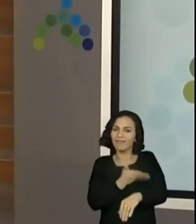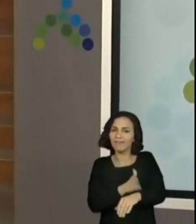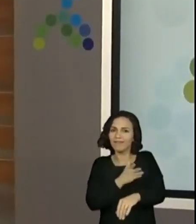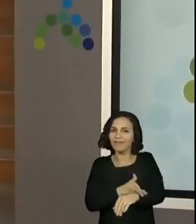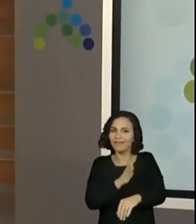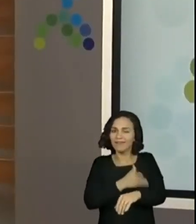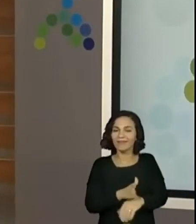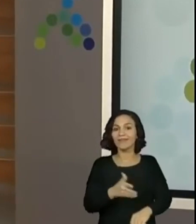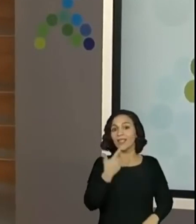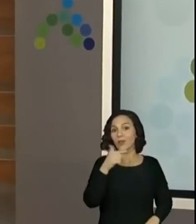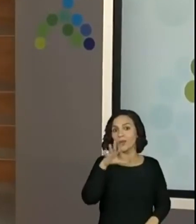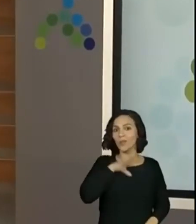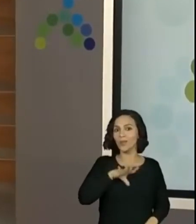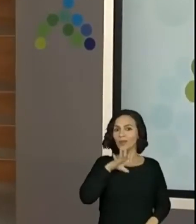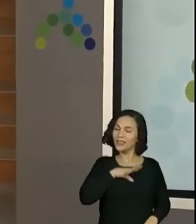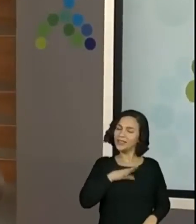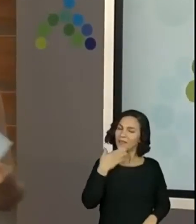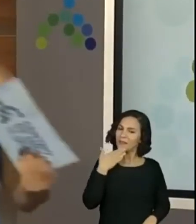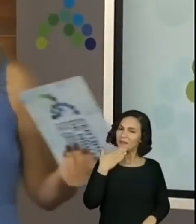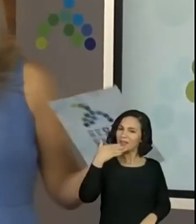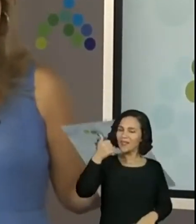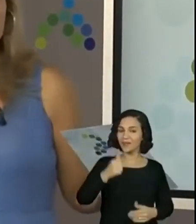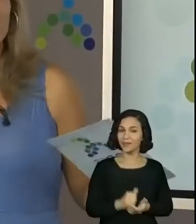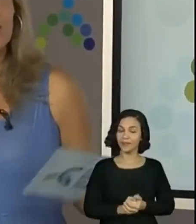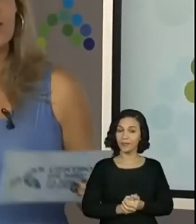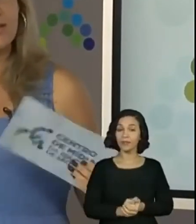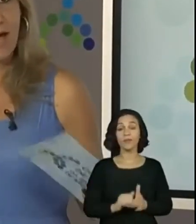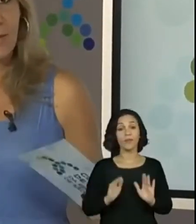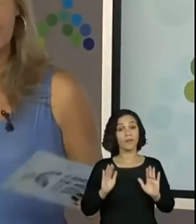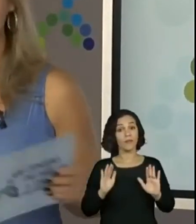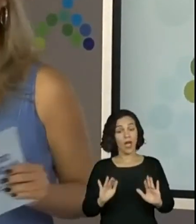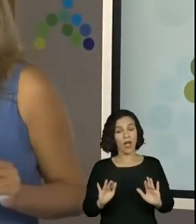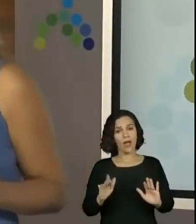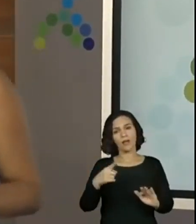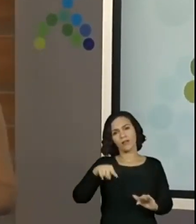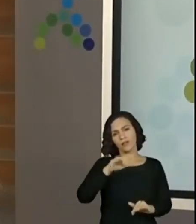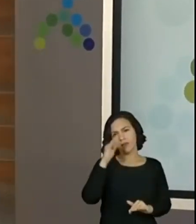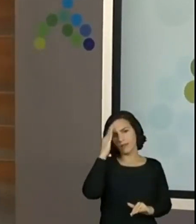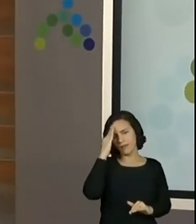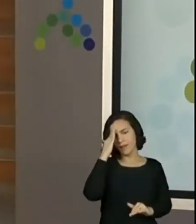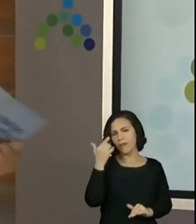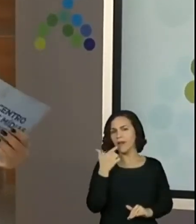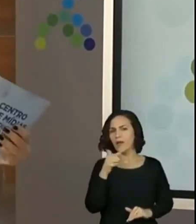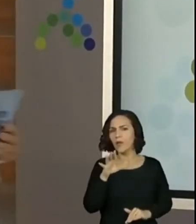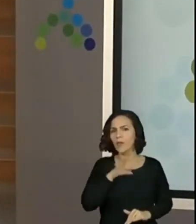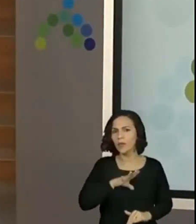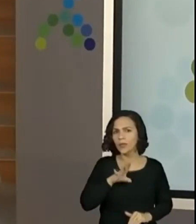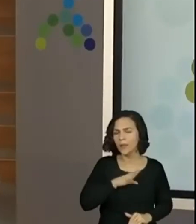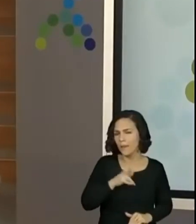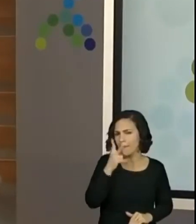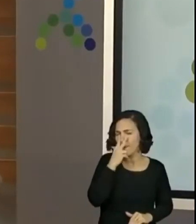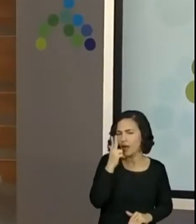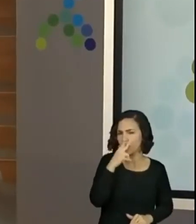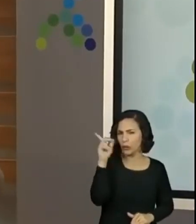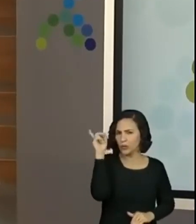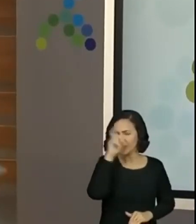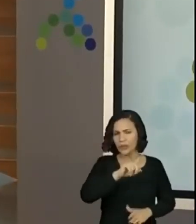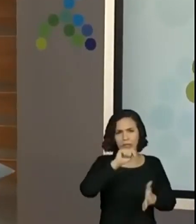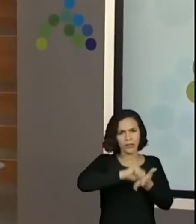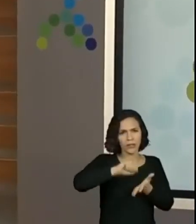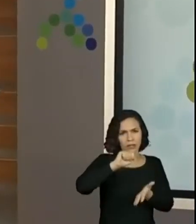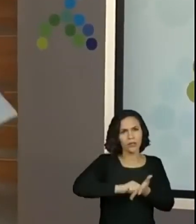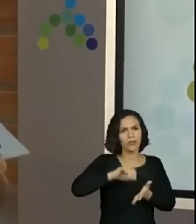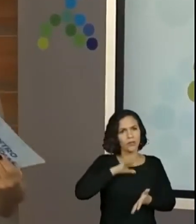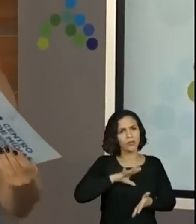língua portuguesa de um jeito mais gostoso. Apesar que a gente sabe, a língua portuguesa parece super difícil, né, criançada? Não